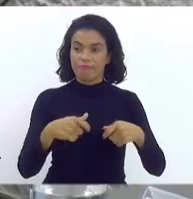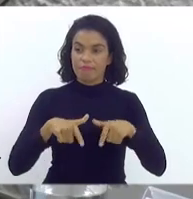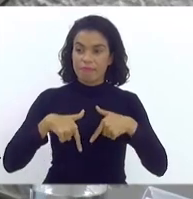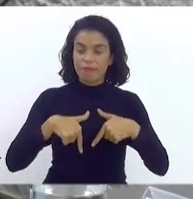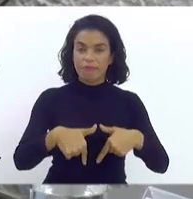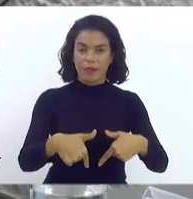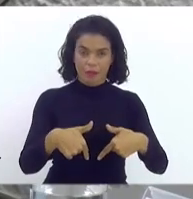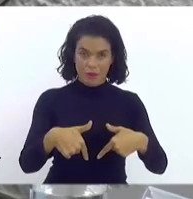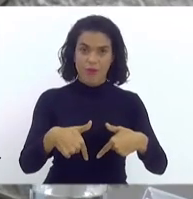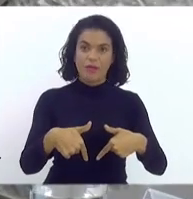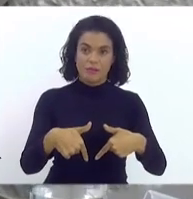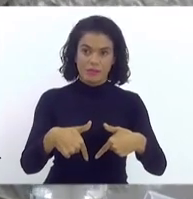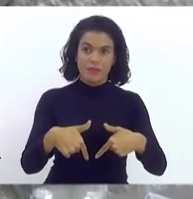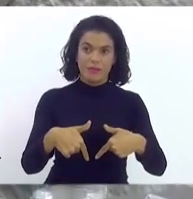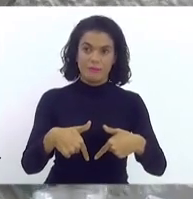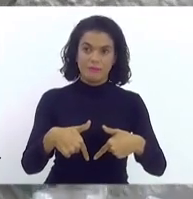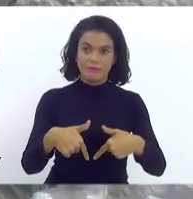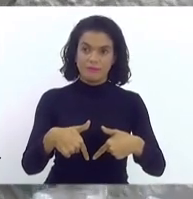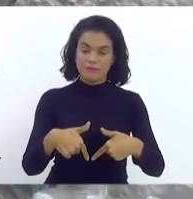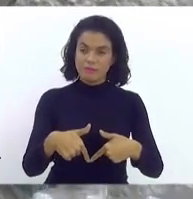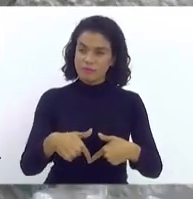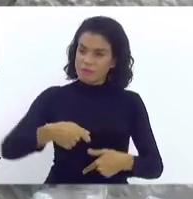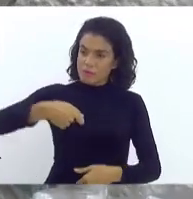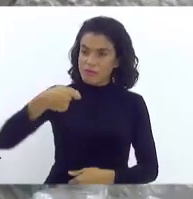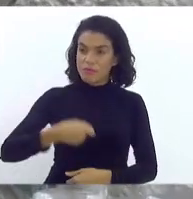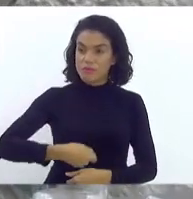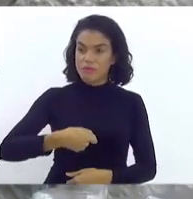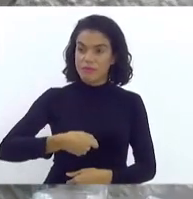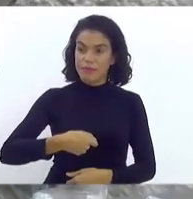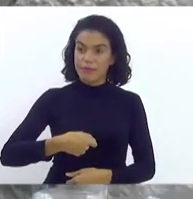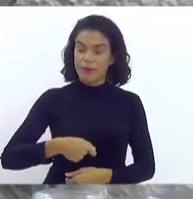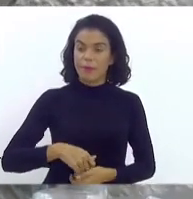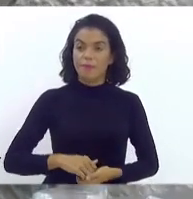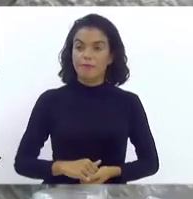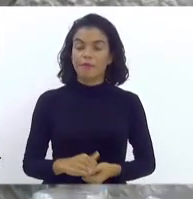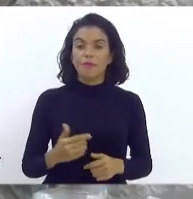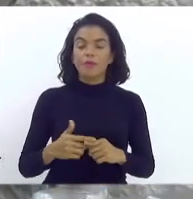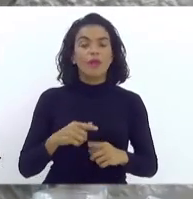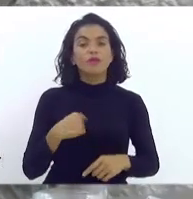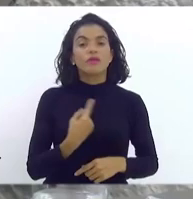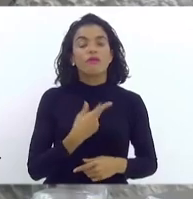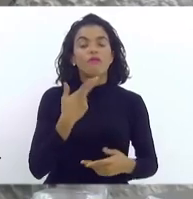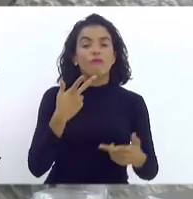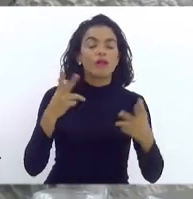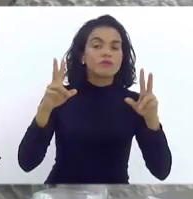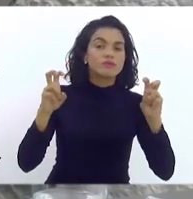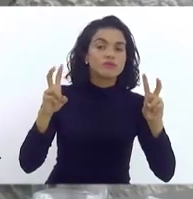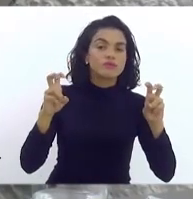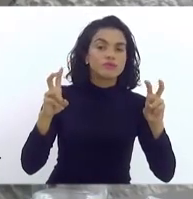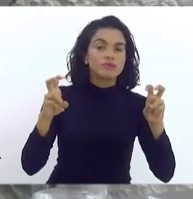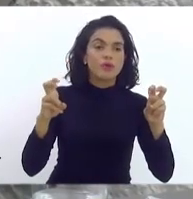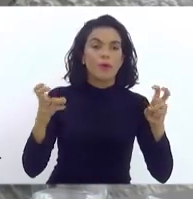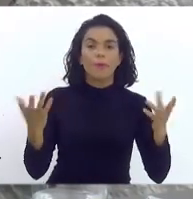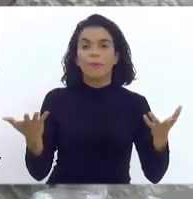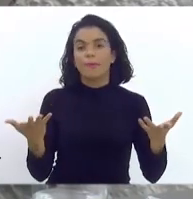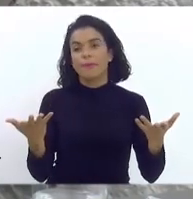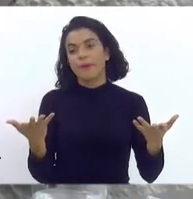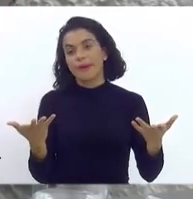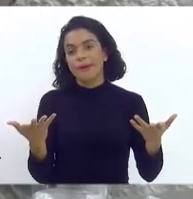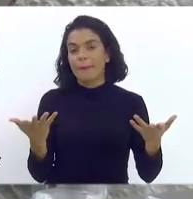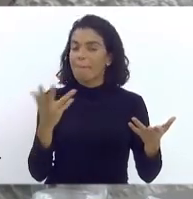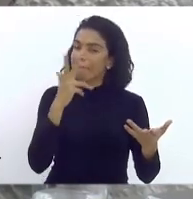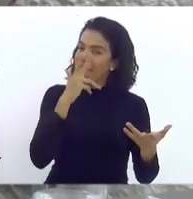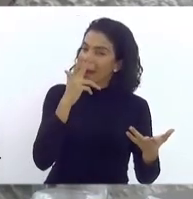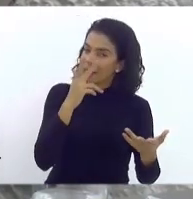atuação rígida em cima disso, uma vez que a gente está falando de... Pode não parecer